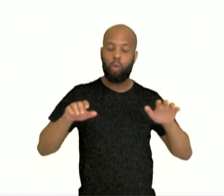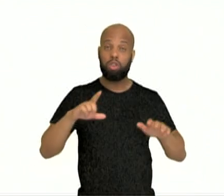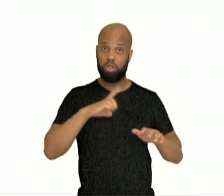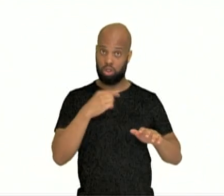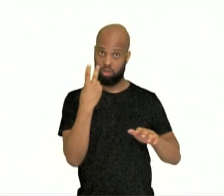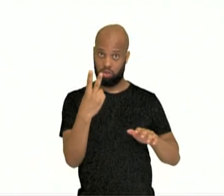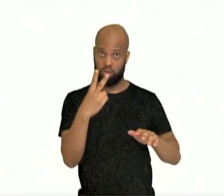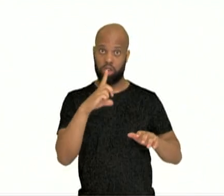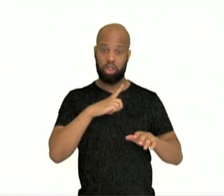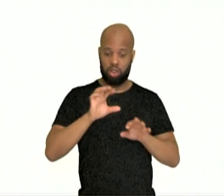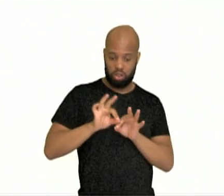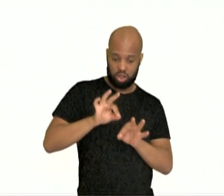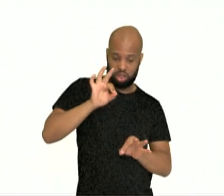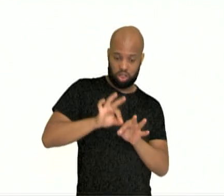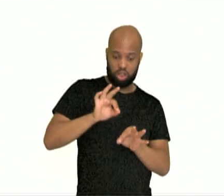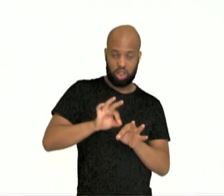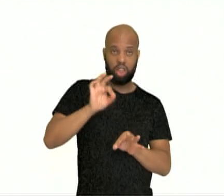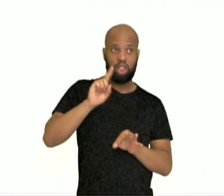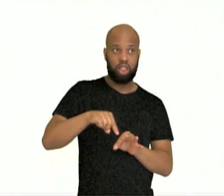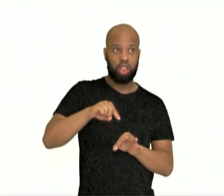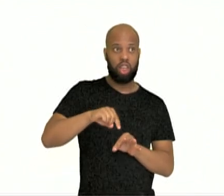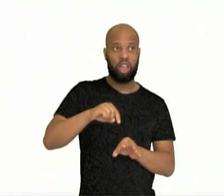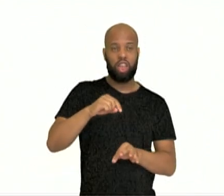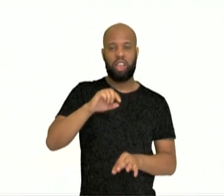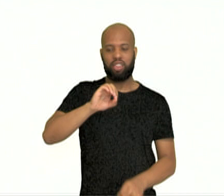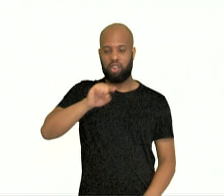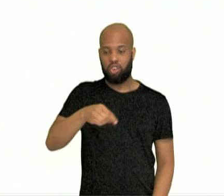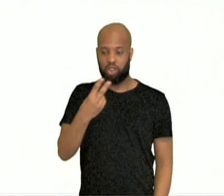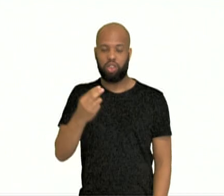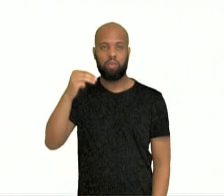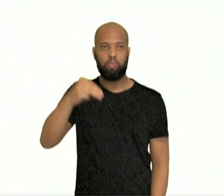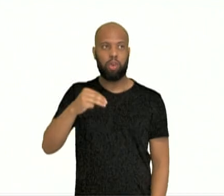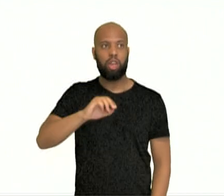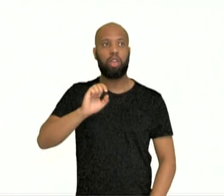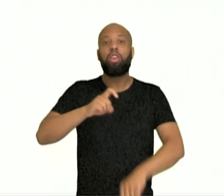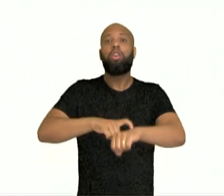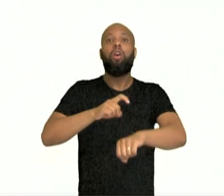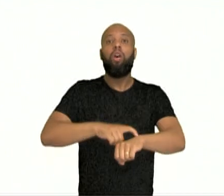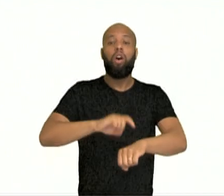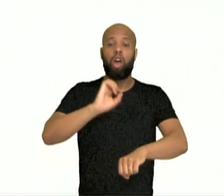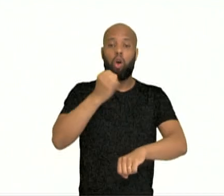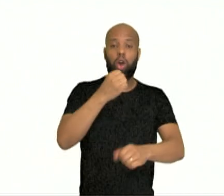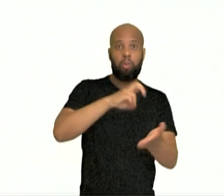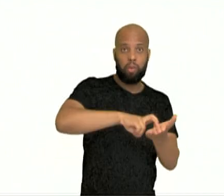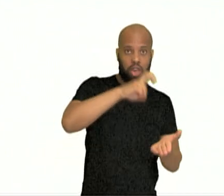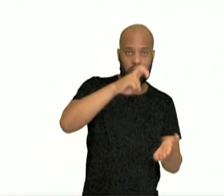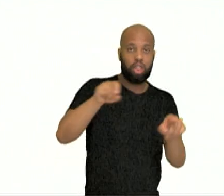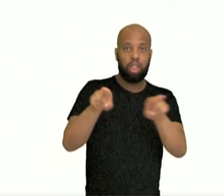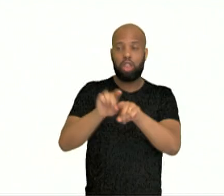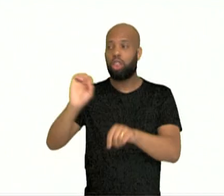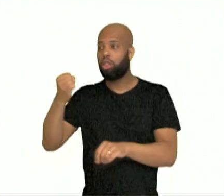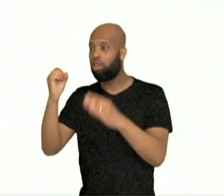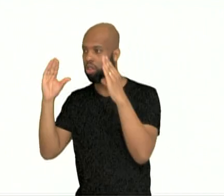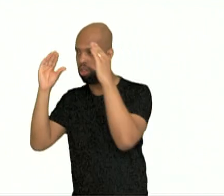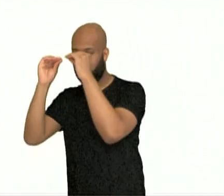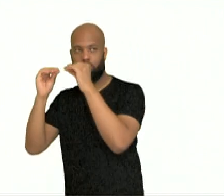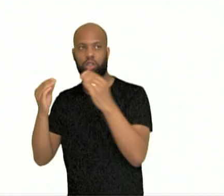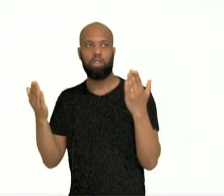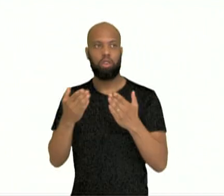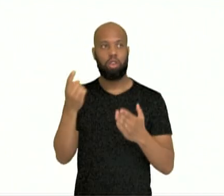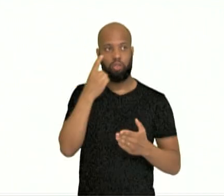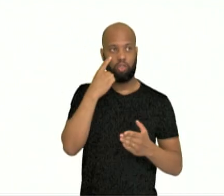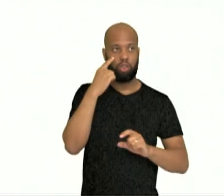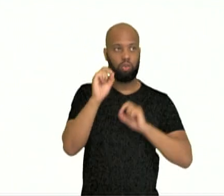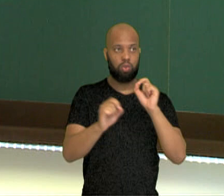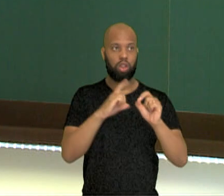fica com 20 centímetros, 0,2 metros, e ela ocorre às 8 e às 20 horas. Só voltando aqui, né, a